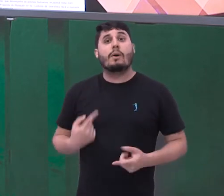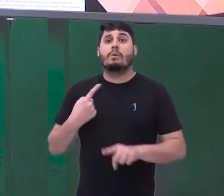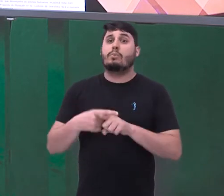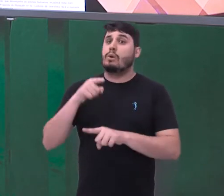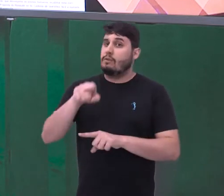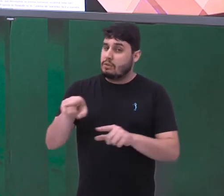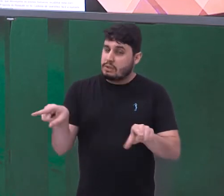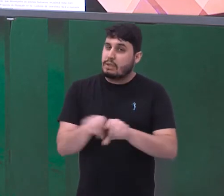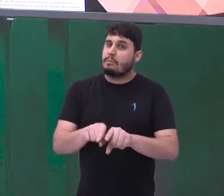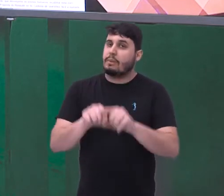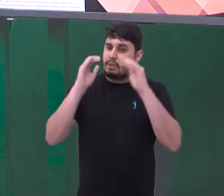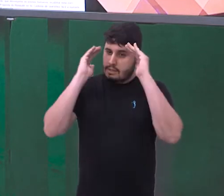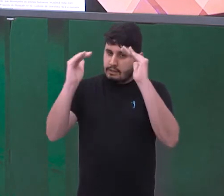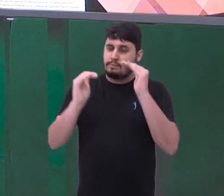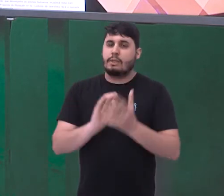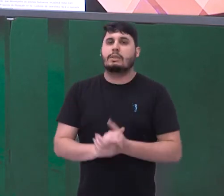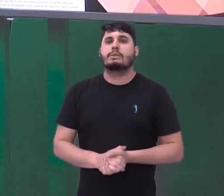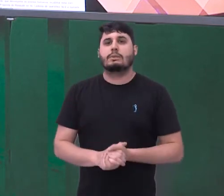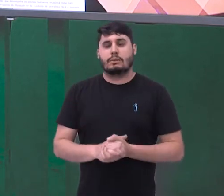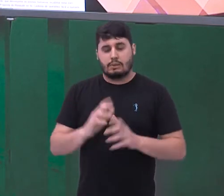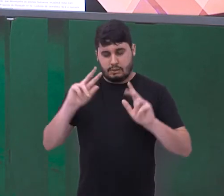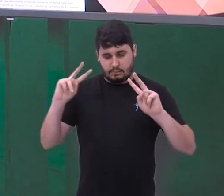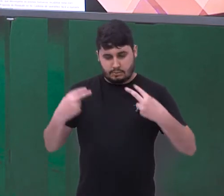está respeitando.